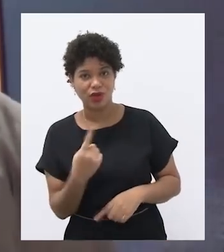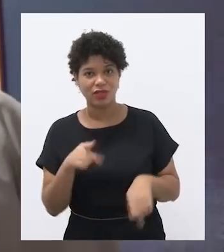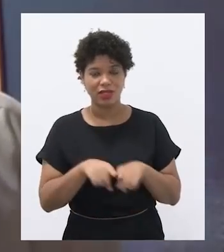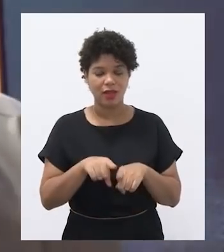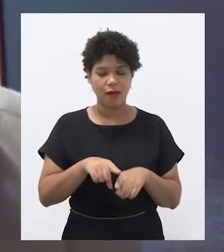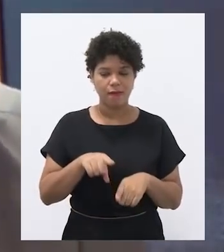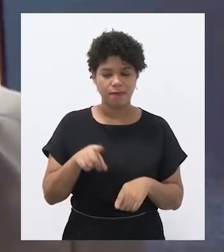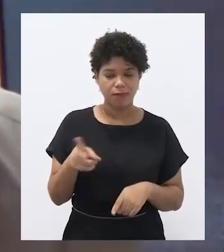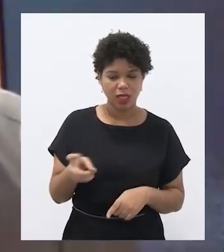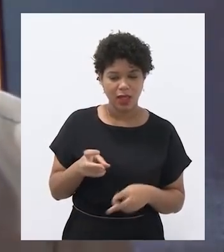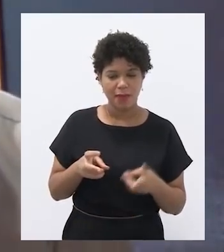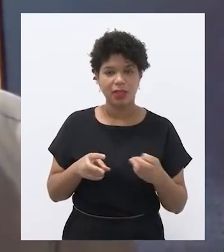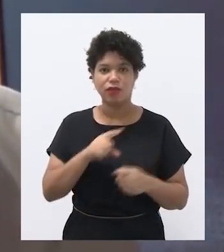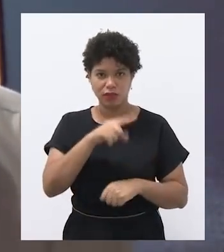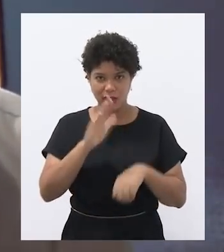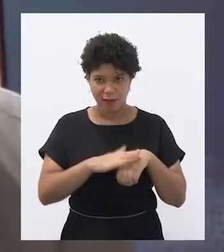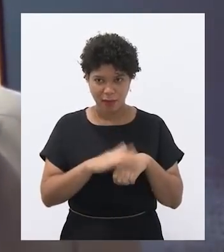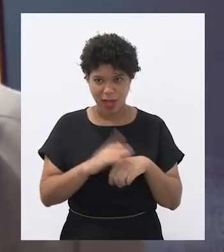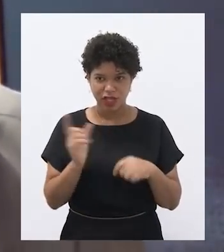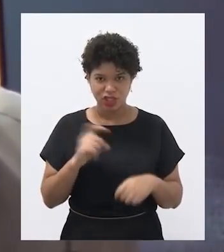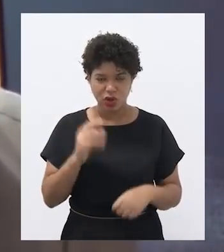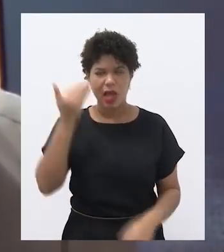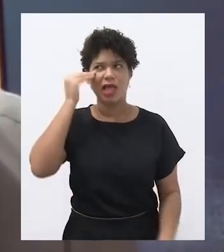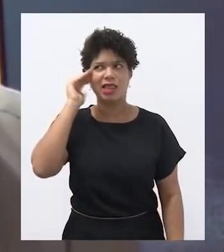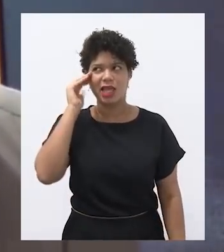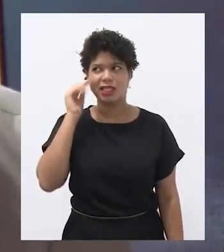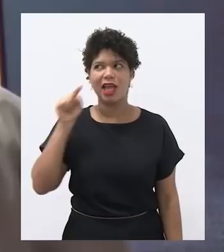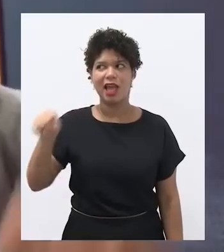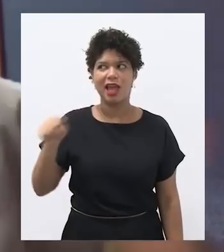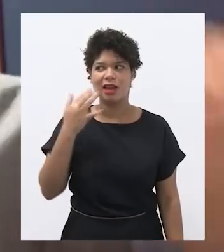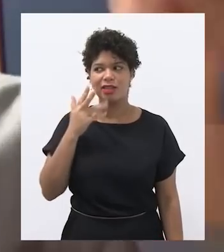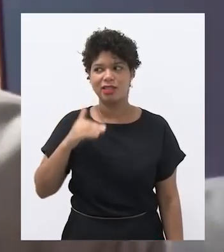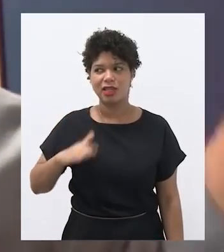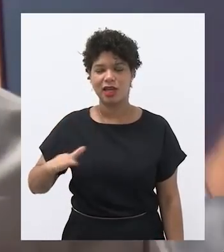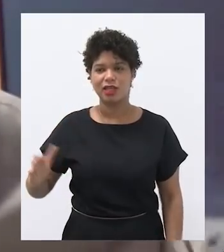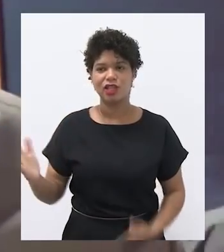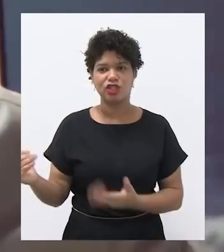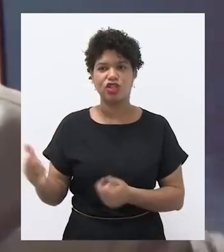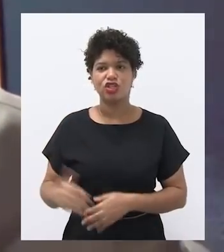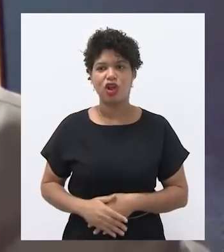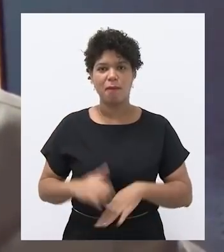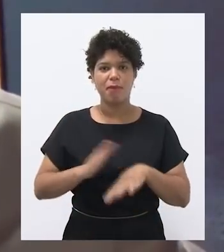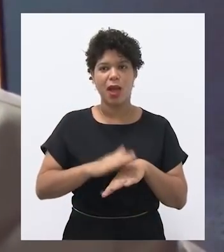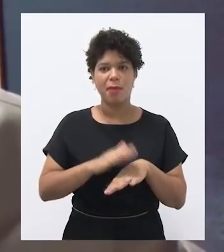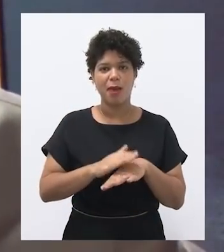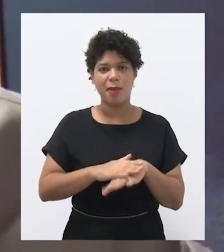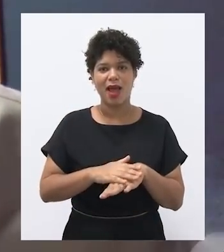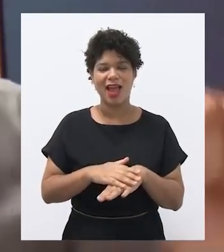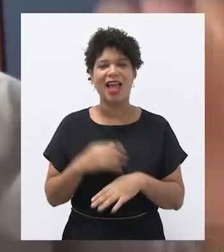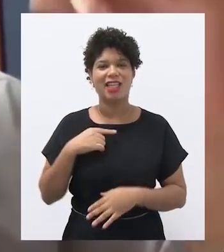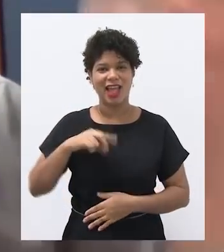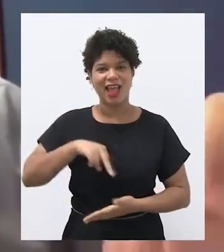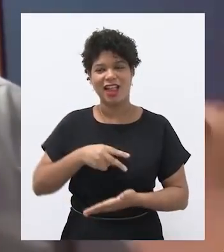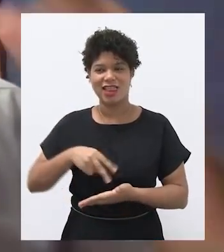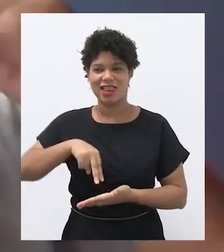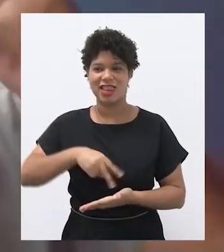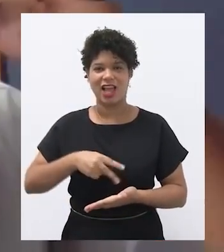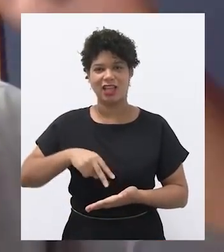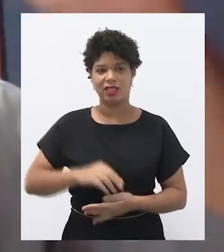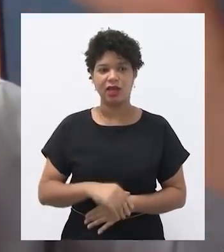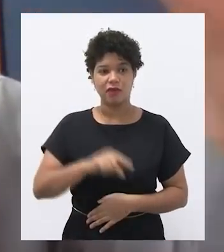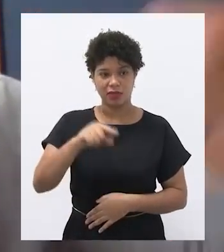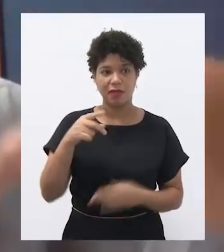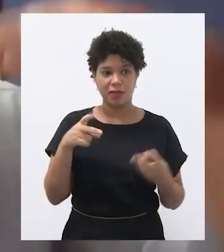Então, façam o TikTok. Entendam por que diabos que os alunos ficam fazendo a dancinha. Vocês vão entender que tem